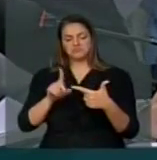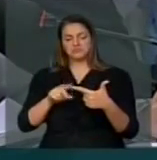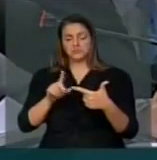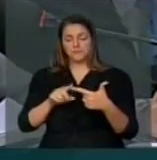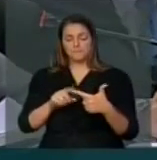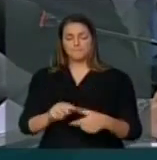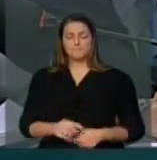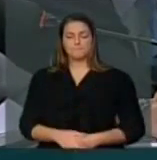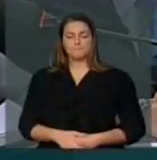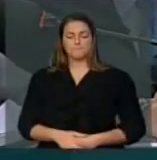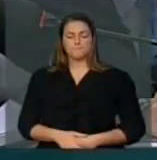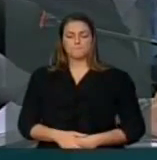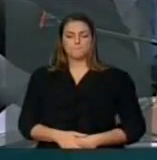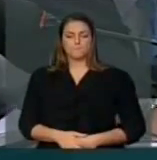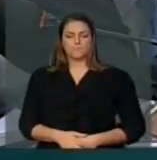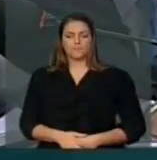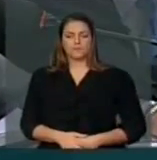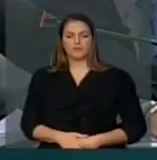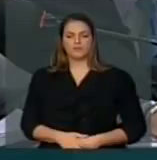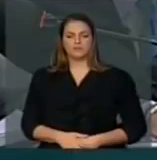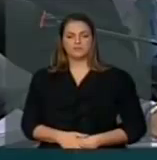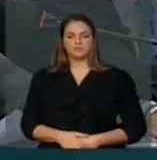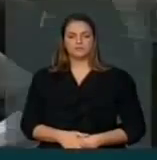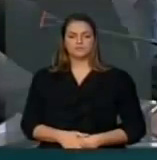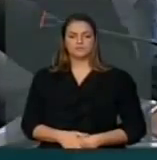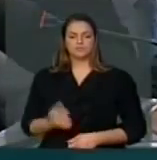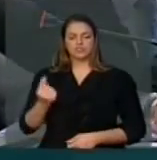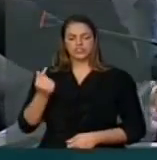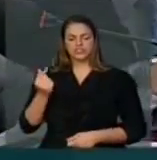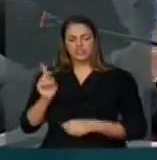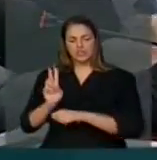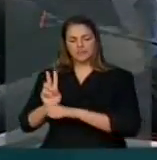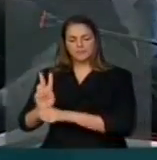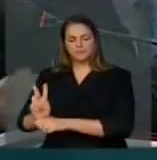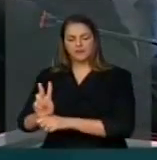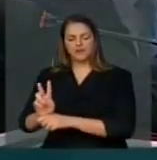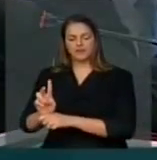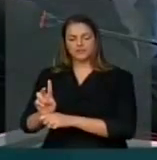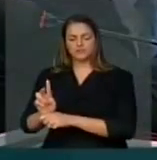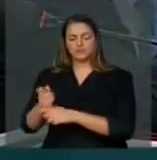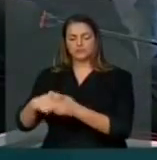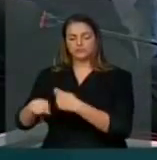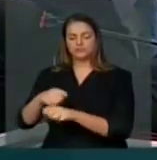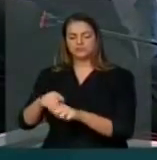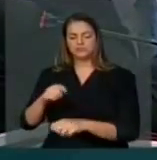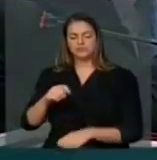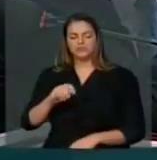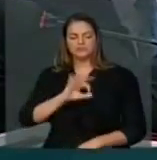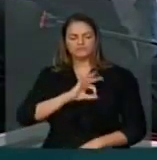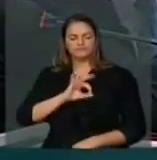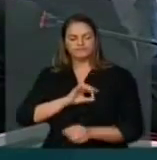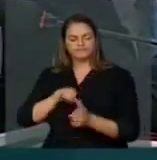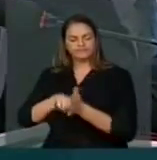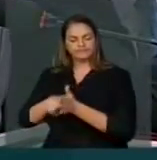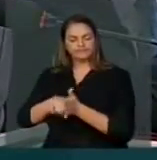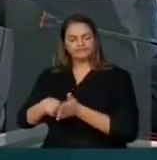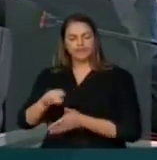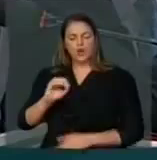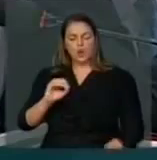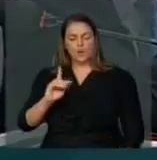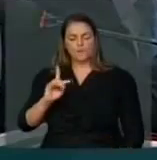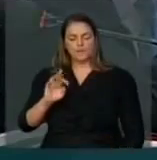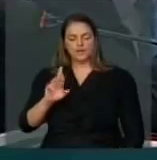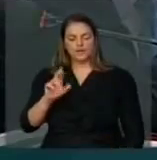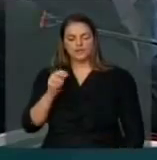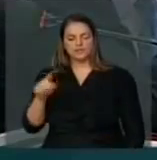segunda, que os empréstimos da Lava Jato, me parece que também ficaram claras, porque se passou a ideia